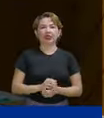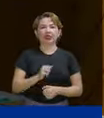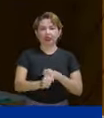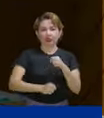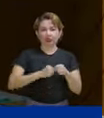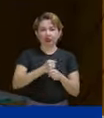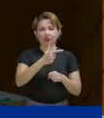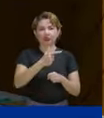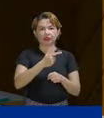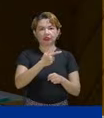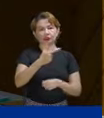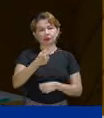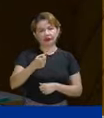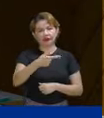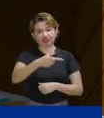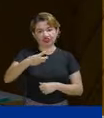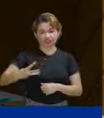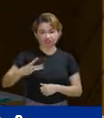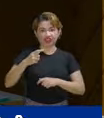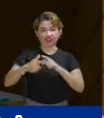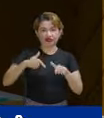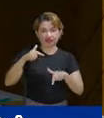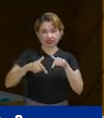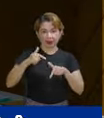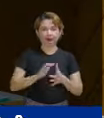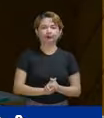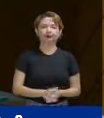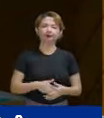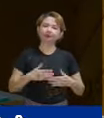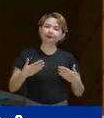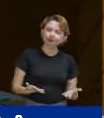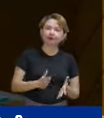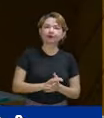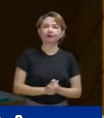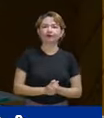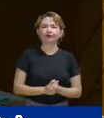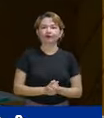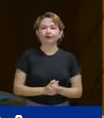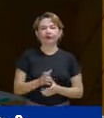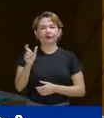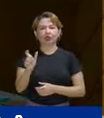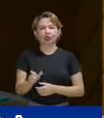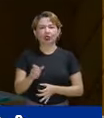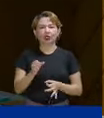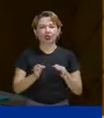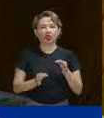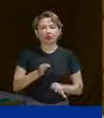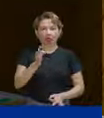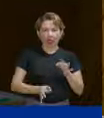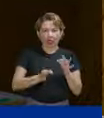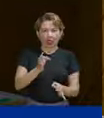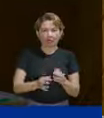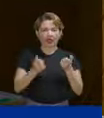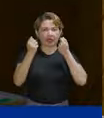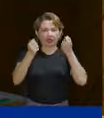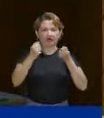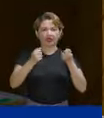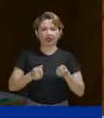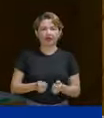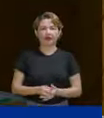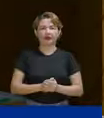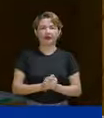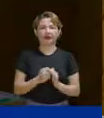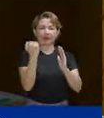castanhos escuros, curtos, penteados para o lado esquerdo. Usa óculos de armação azul escuro, nariz afilado, barba descanoada,